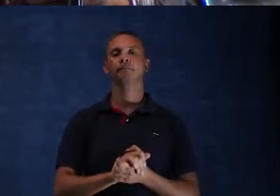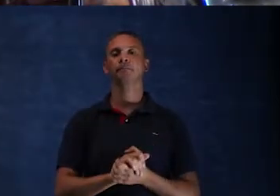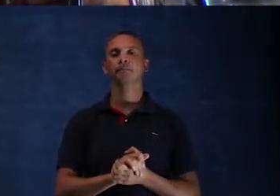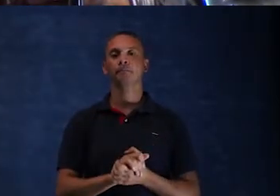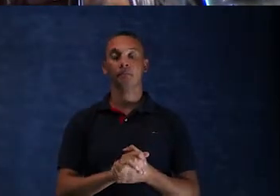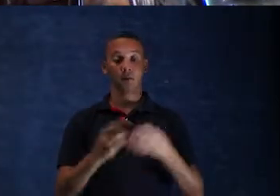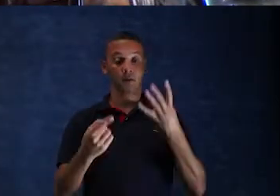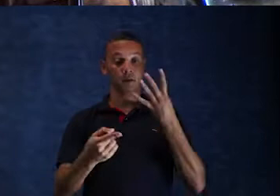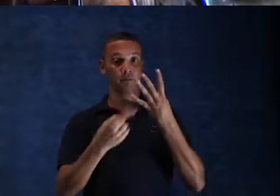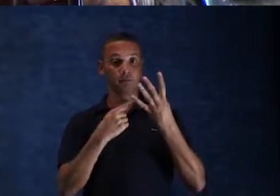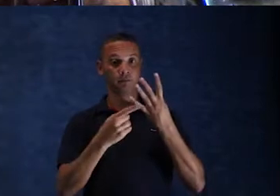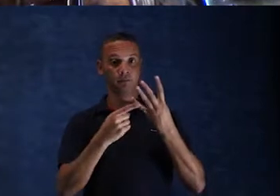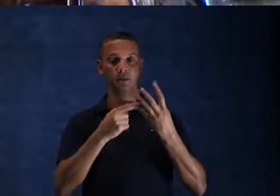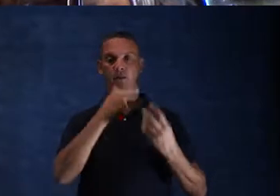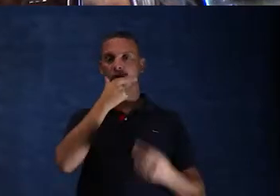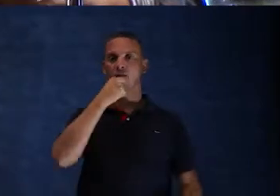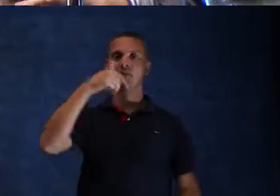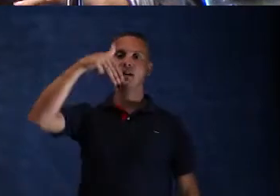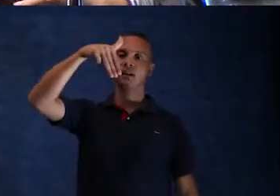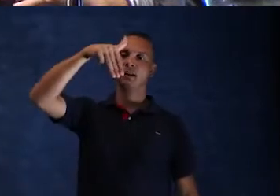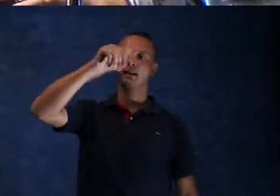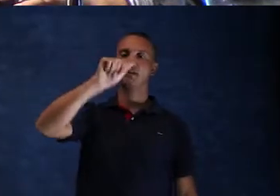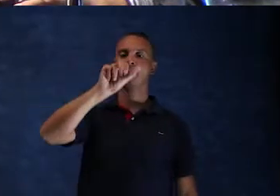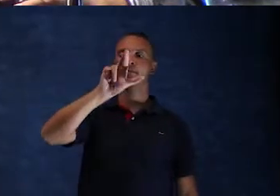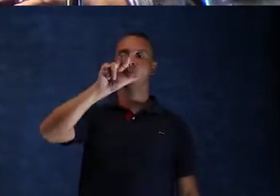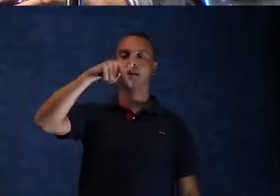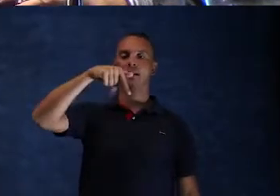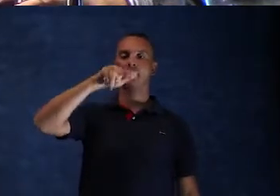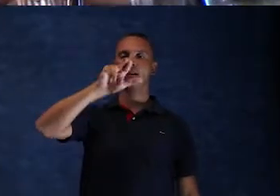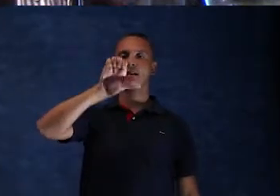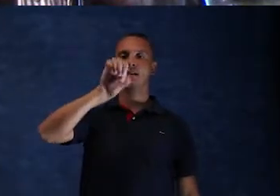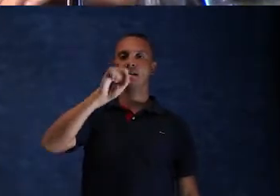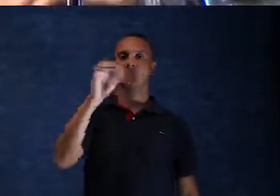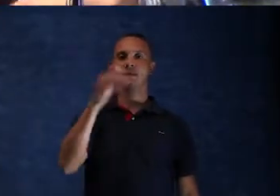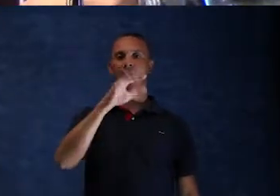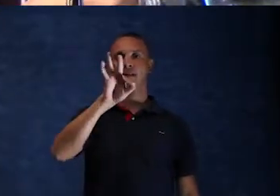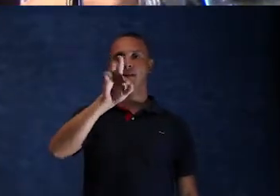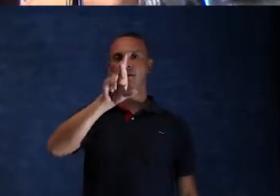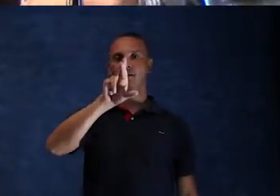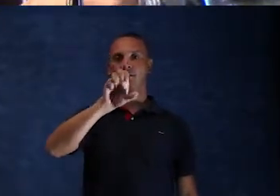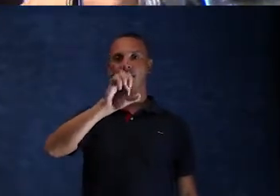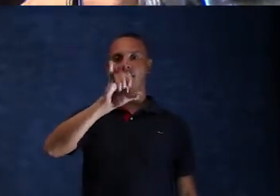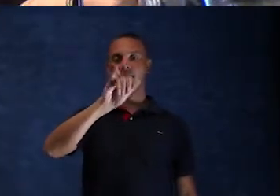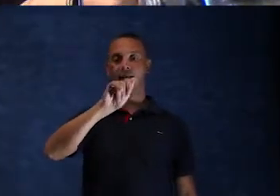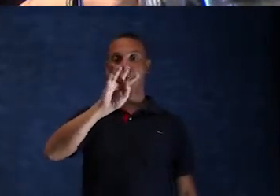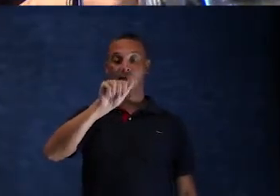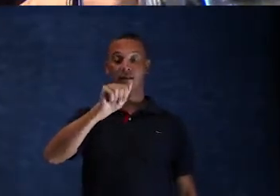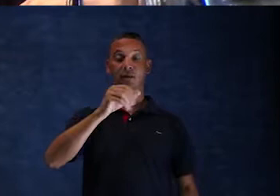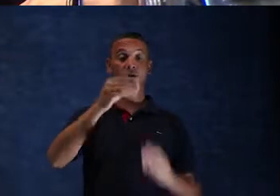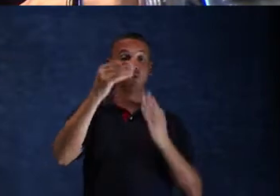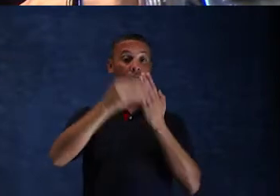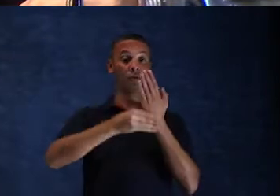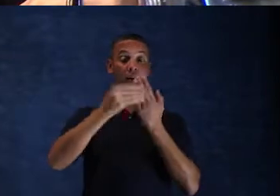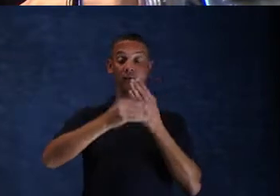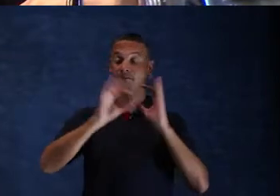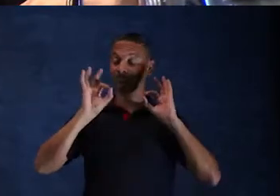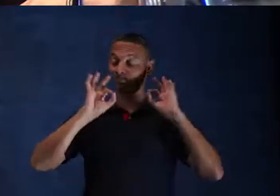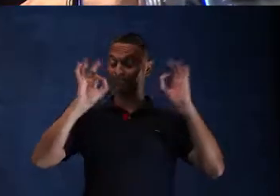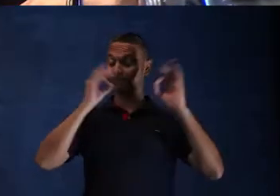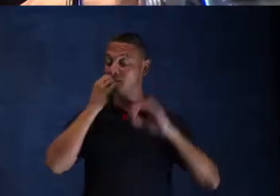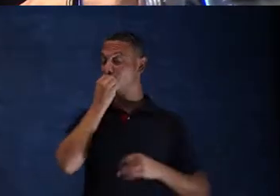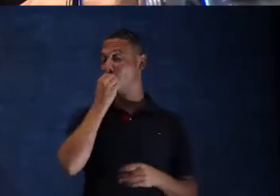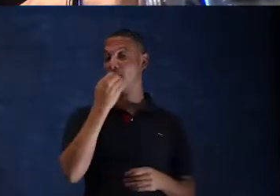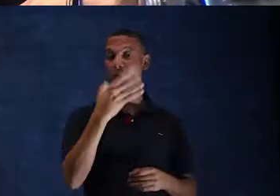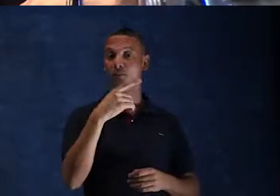tradicional. E o Marcos Freitas, meu colega lá da Faculdade de Letras, é um livro sensacional. Né, ele é